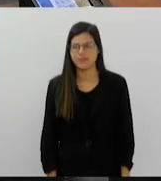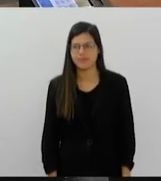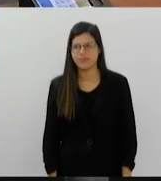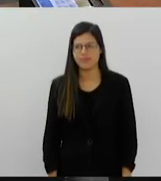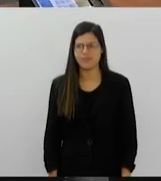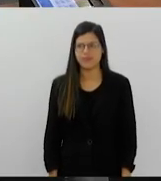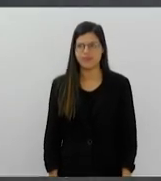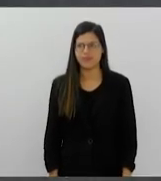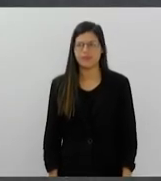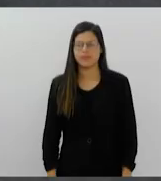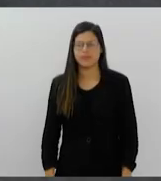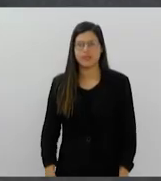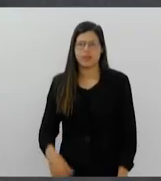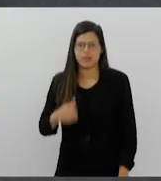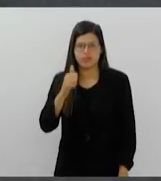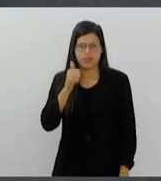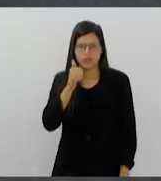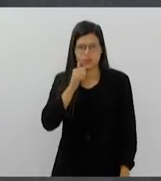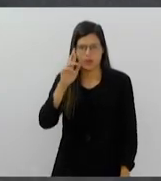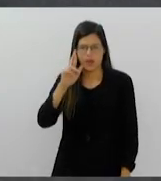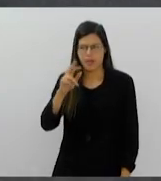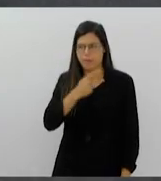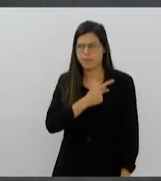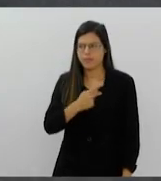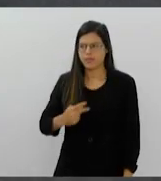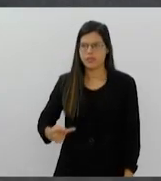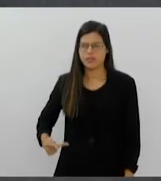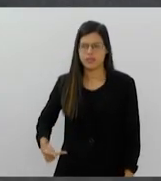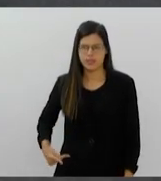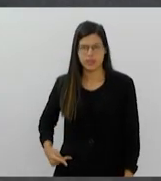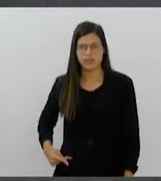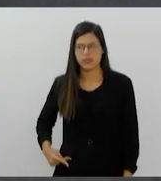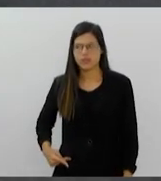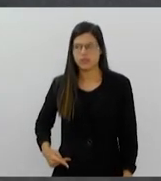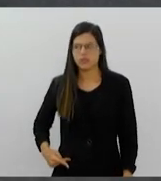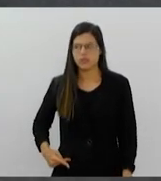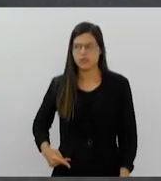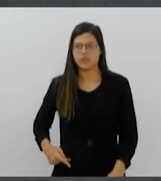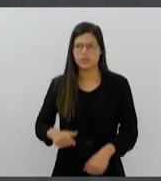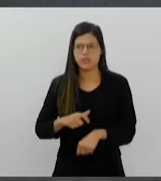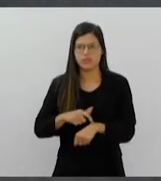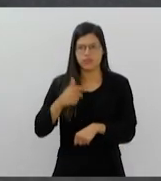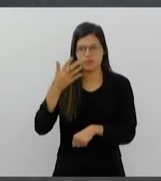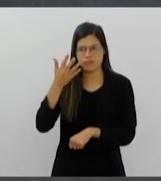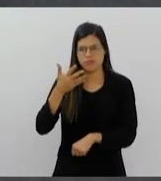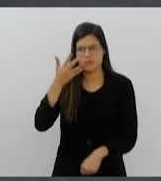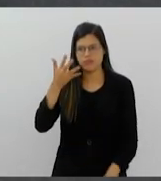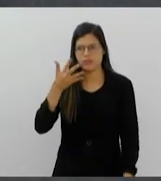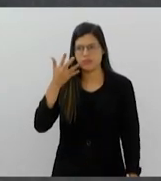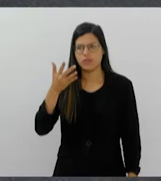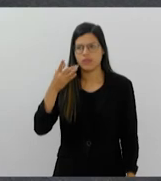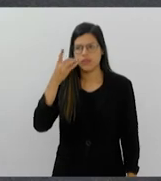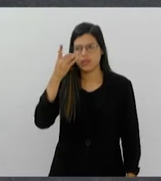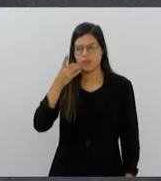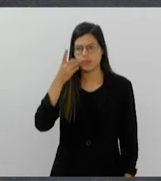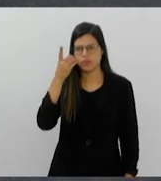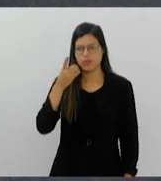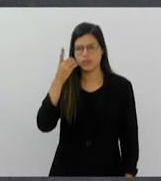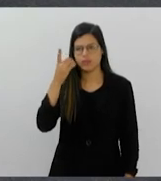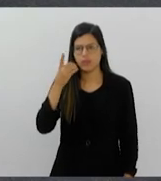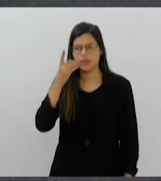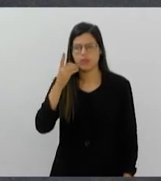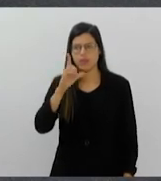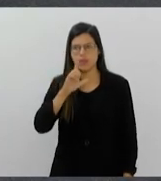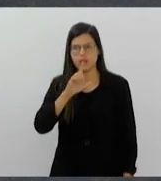Senhora presidente do expediente inicial, deputada Lúcia